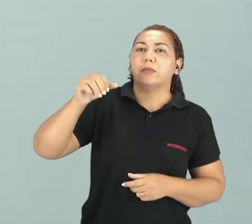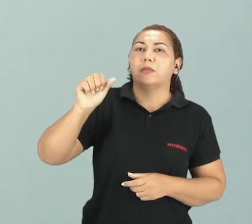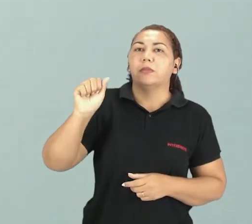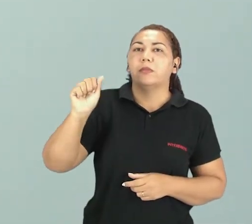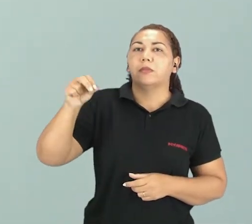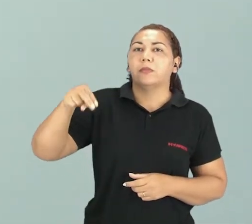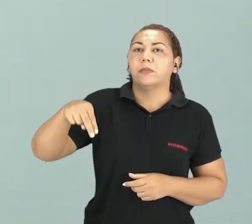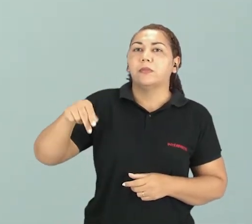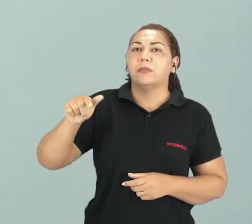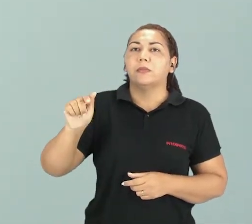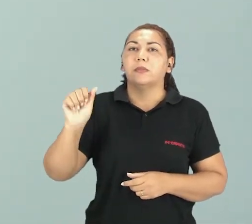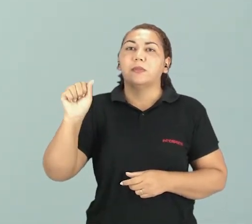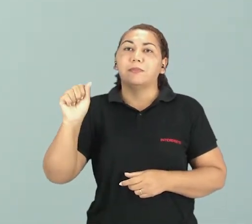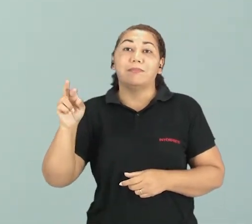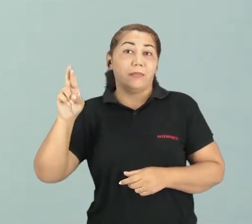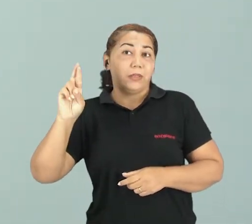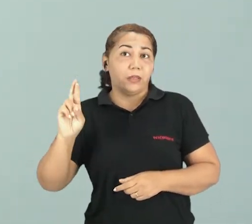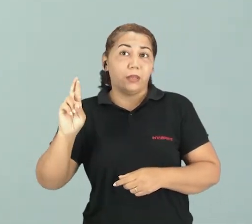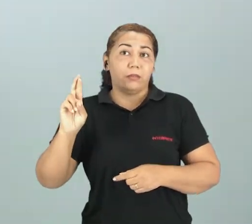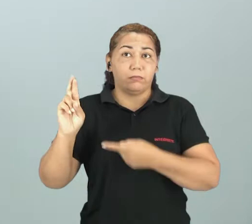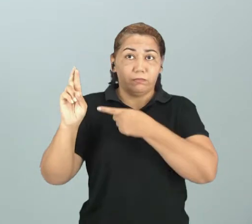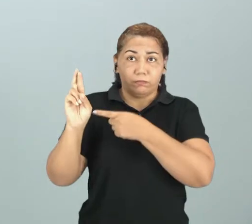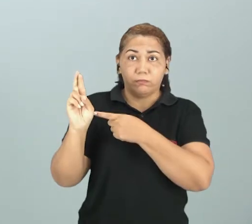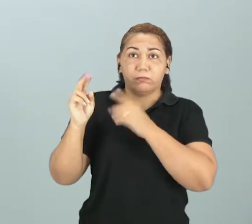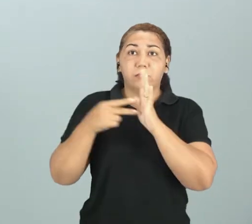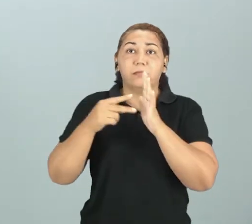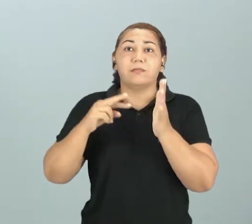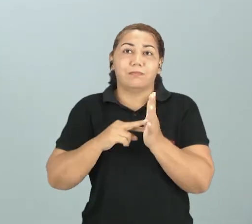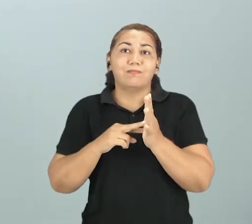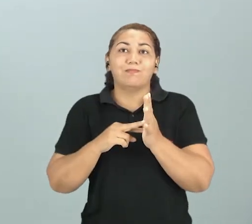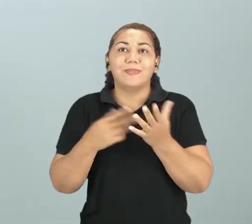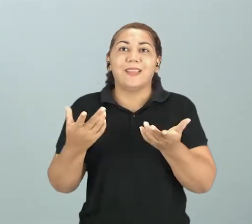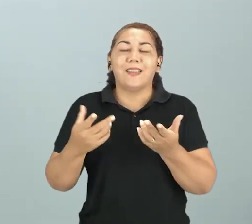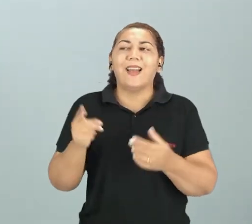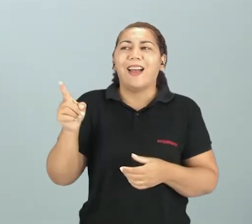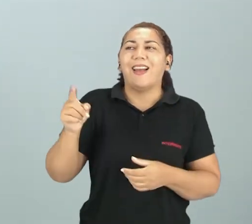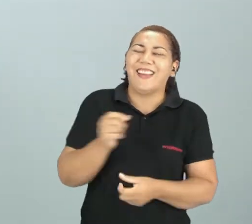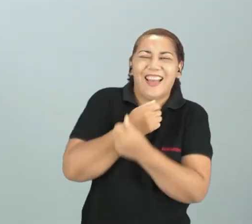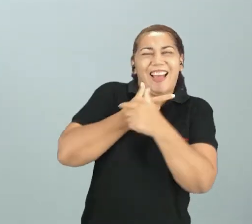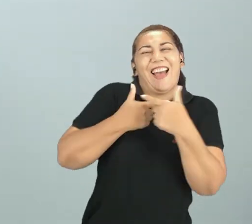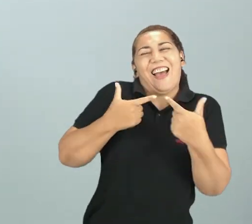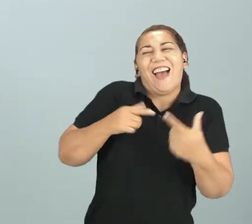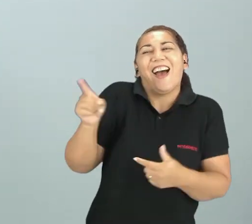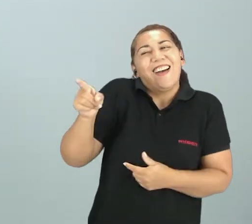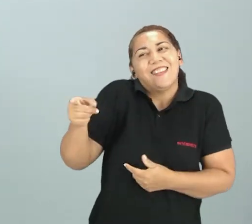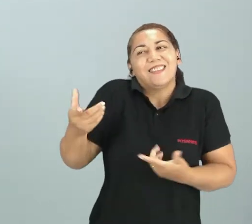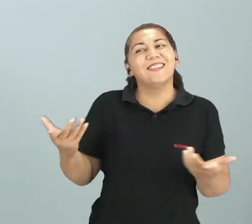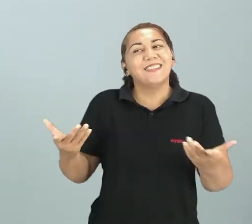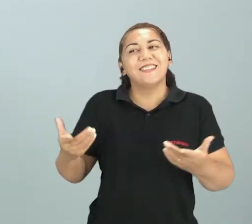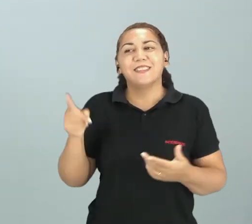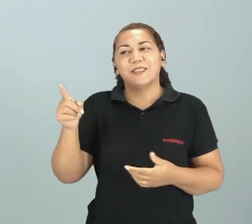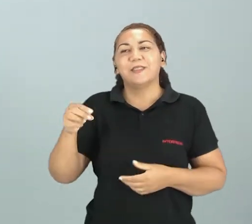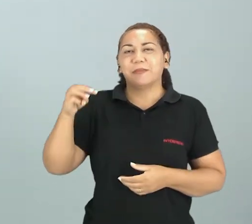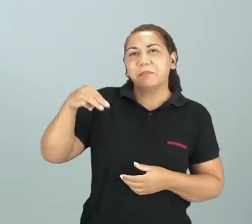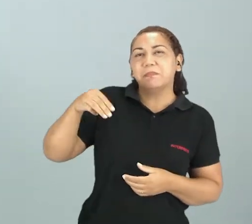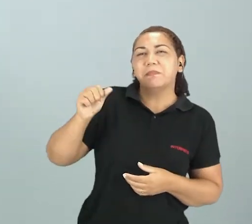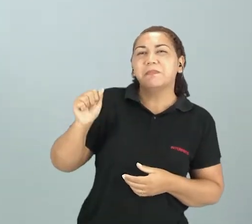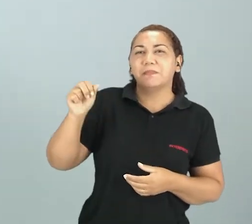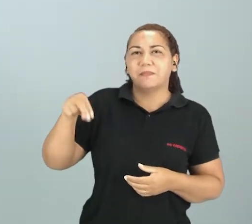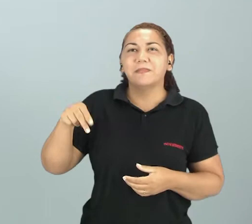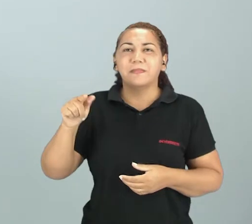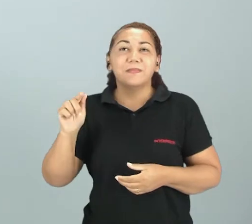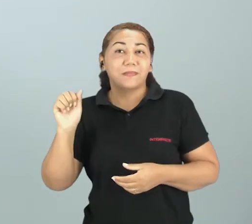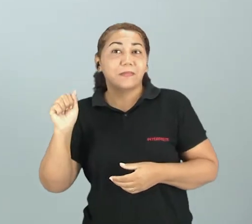dia a dia aí. A gente fala mangá, né? Ai, tá mangando dele, uma coisa assim, a gente fala mangá. No manga do menino. O